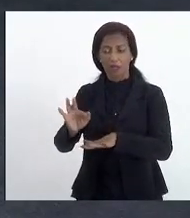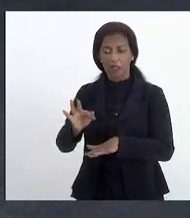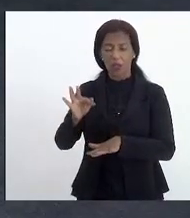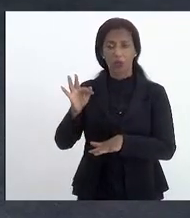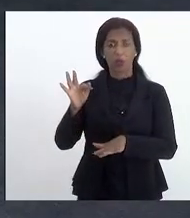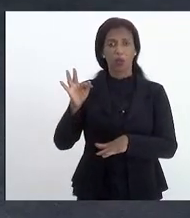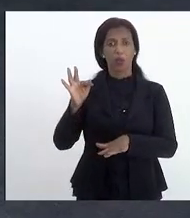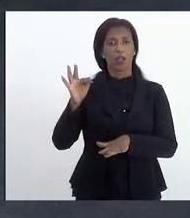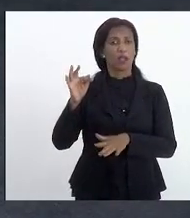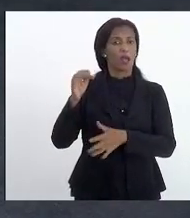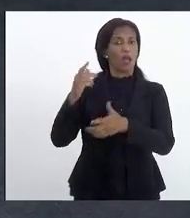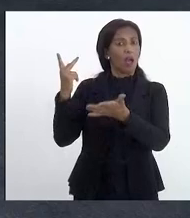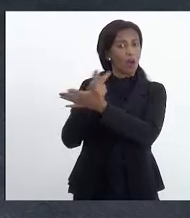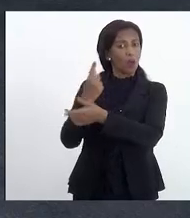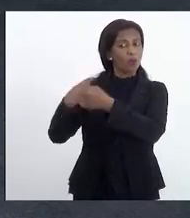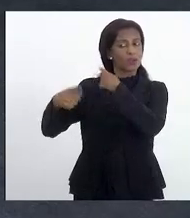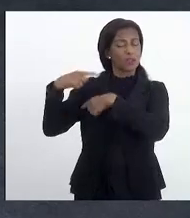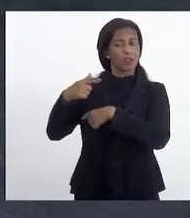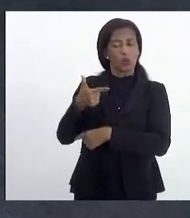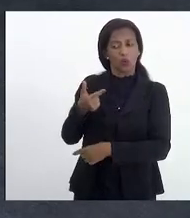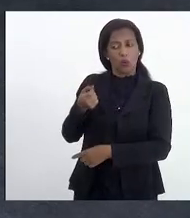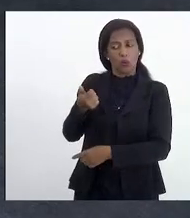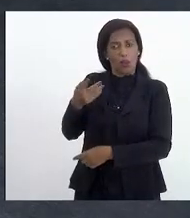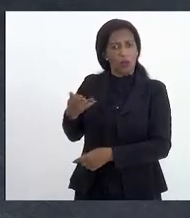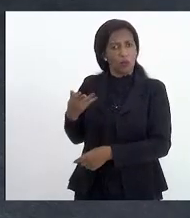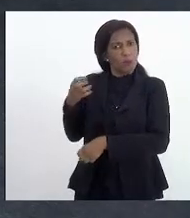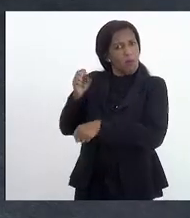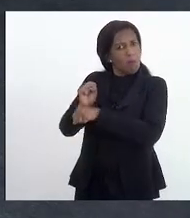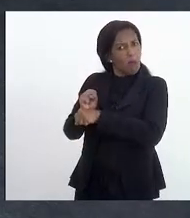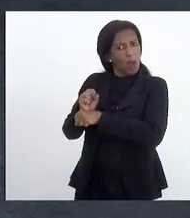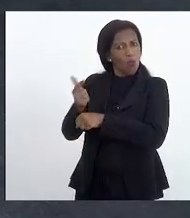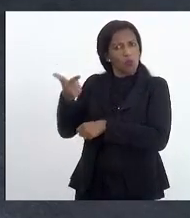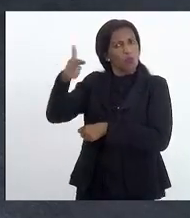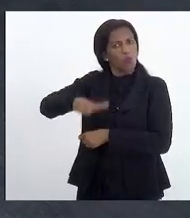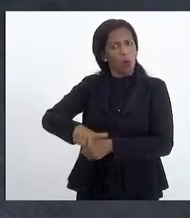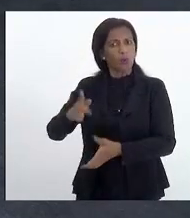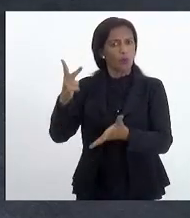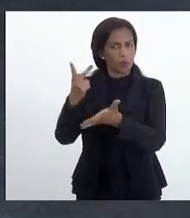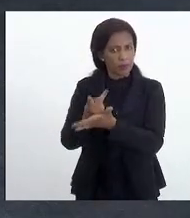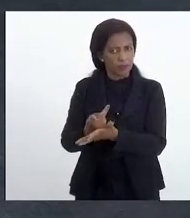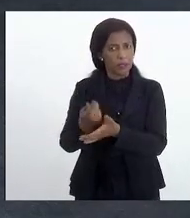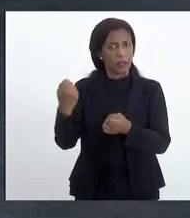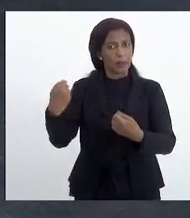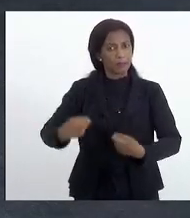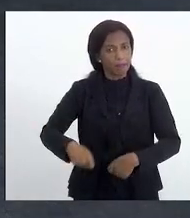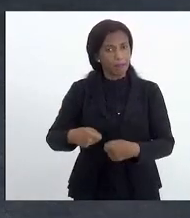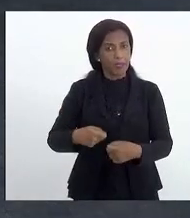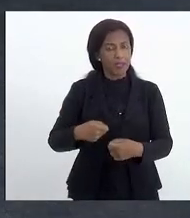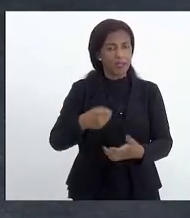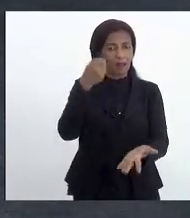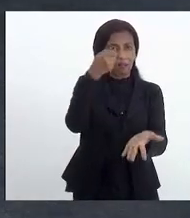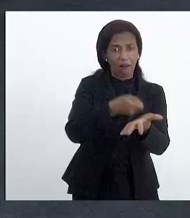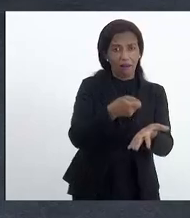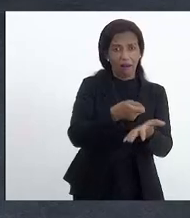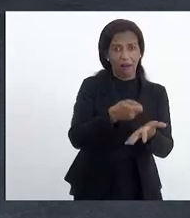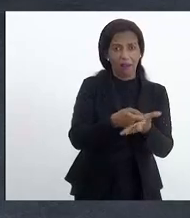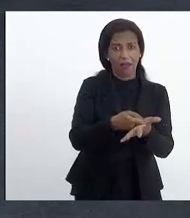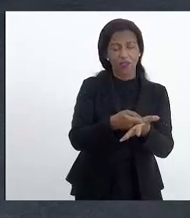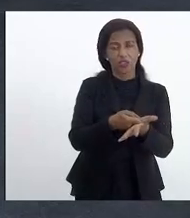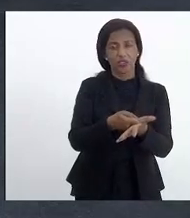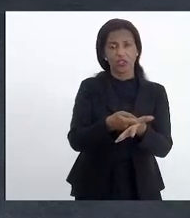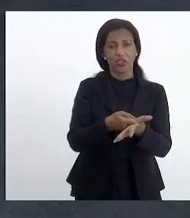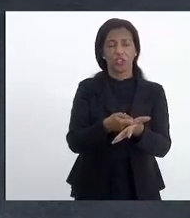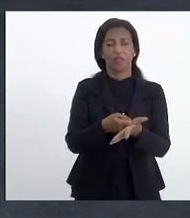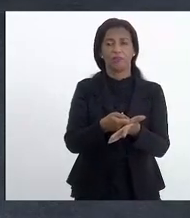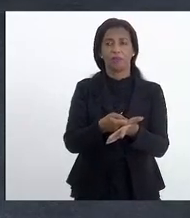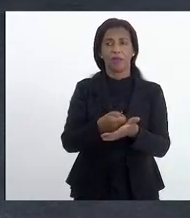desde 2014 não se reproduza mais. Ou seja, um dispositivo que garanta a reposição das perdas inflacionárias pelo